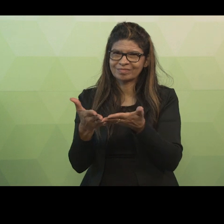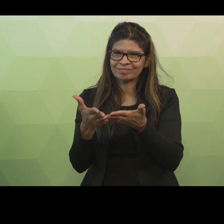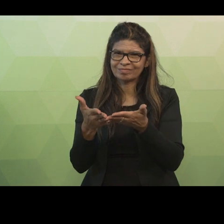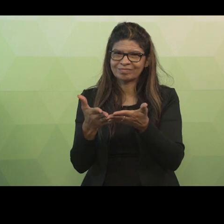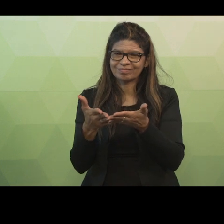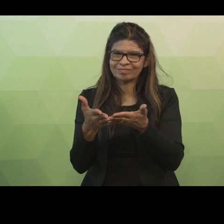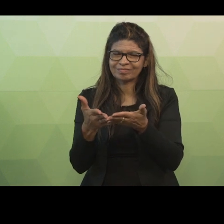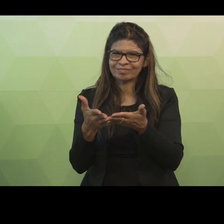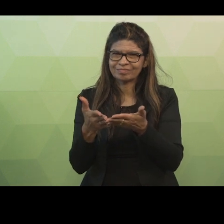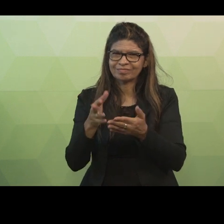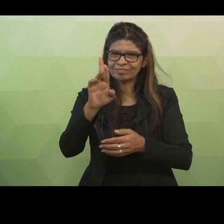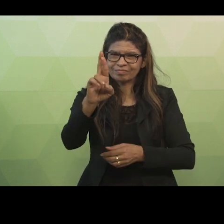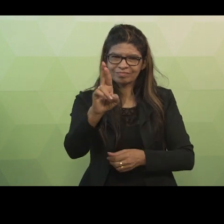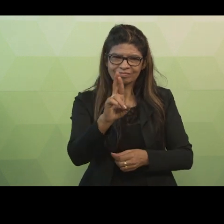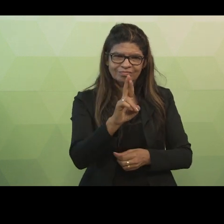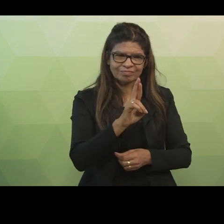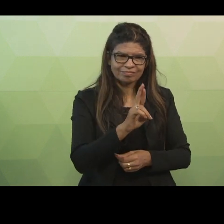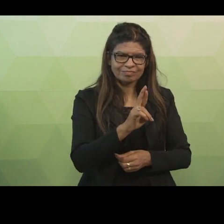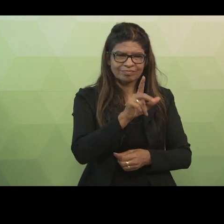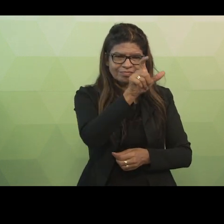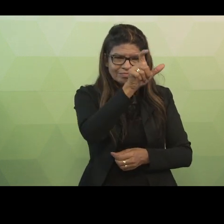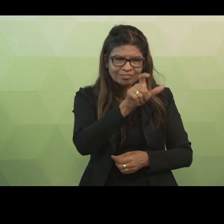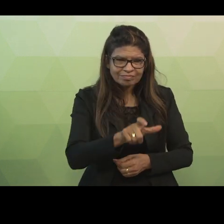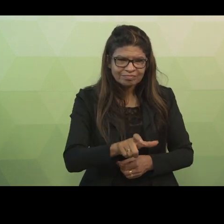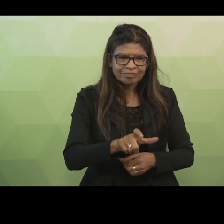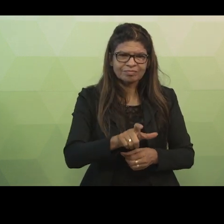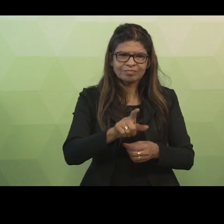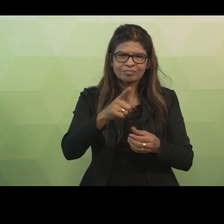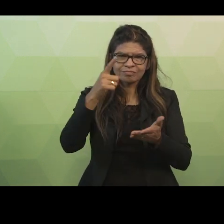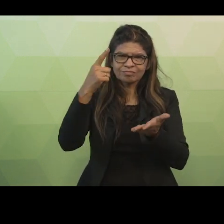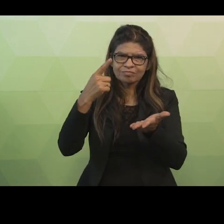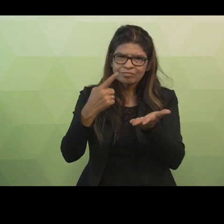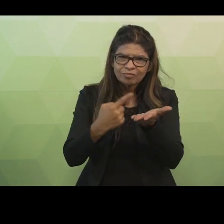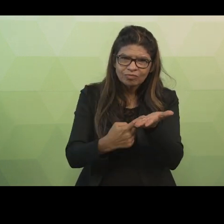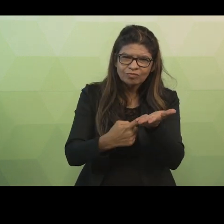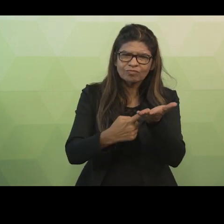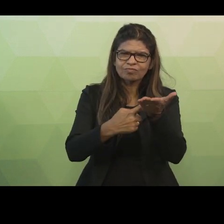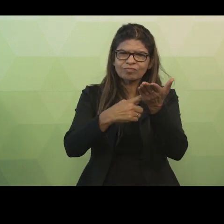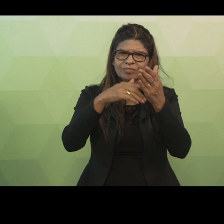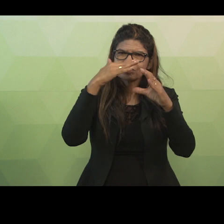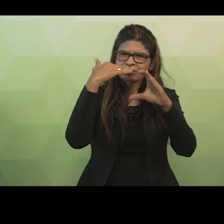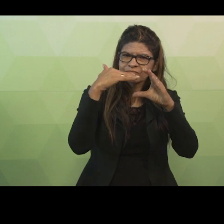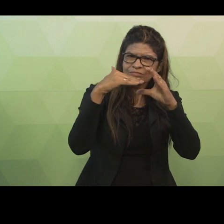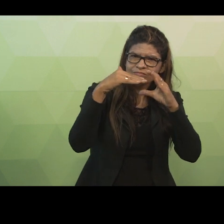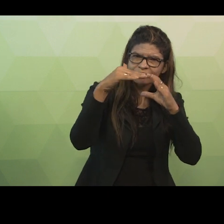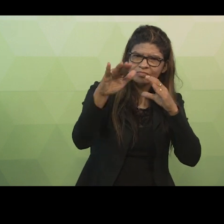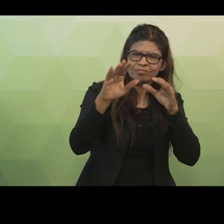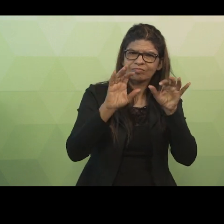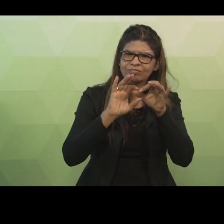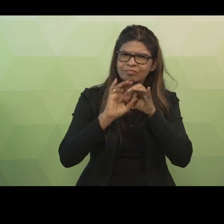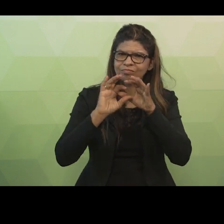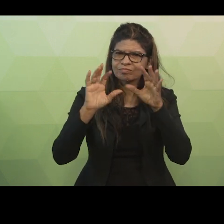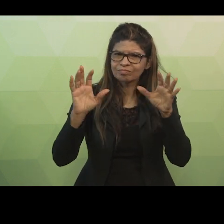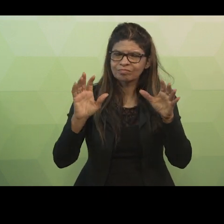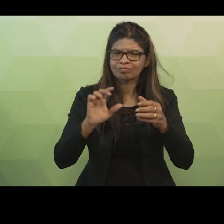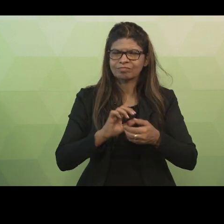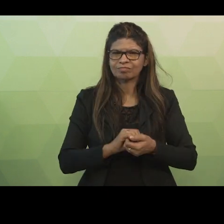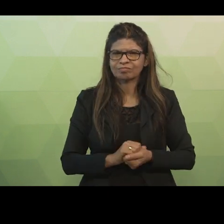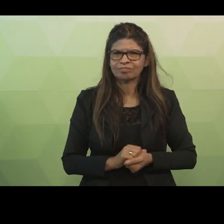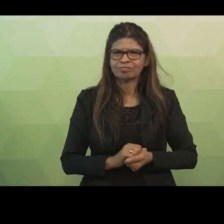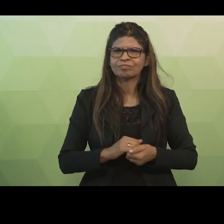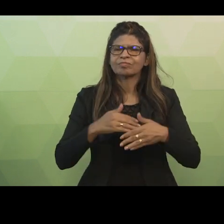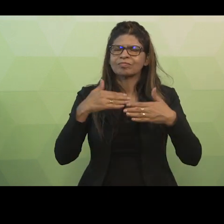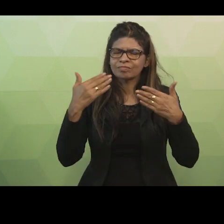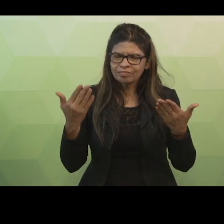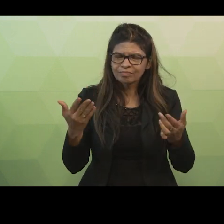usuário. O usuário, então, confirma a solicitação do empréstimo, enviando uma mensagem para a interface, que a partir